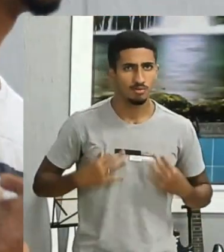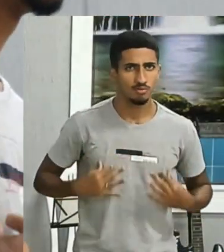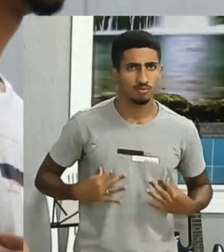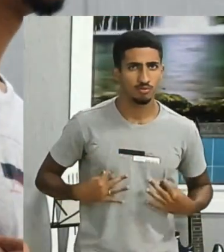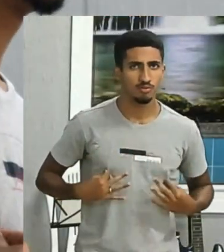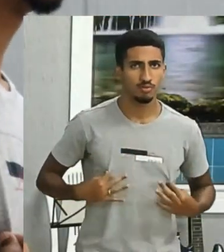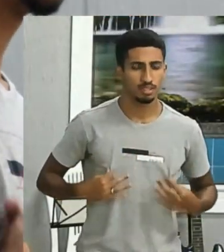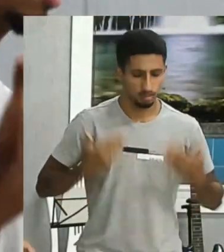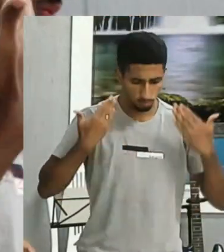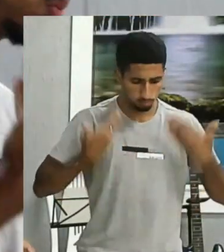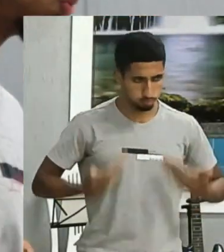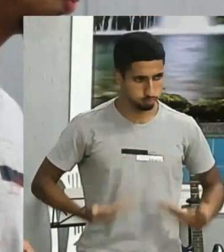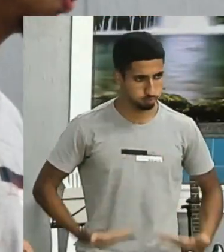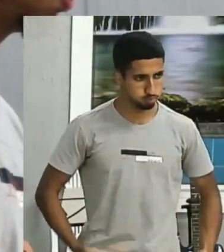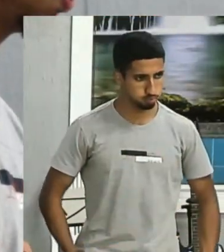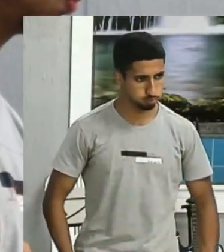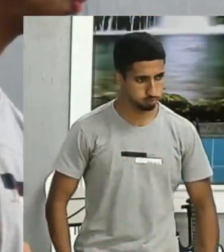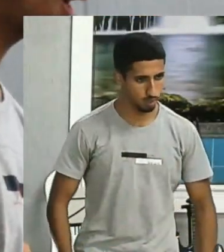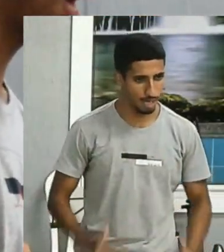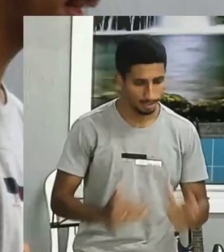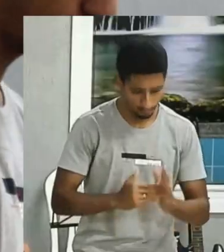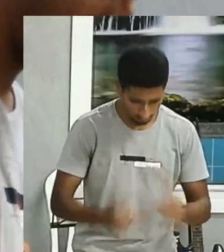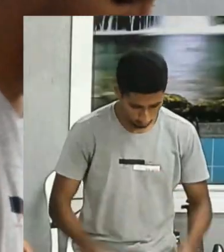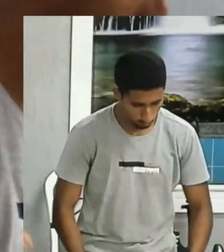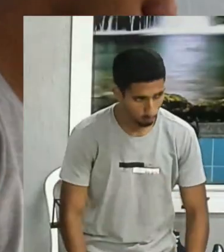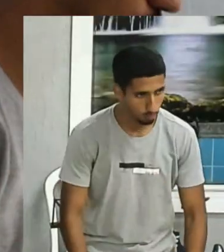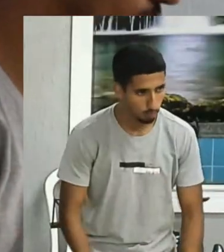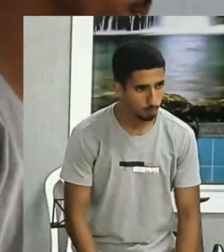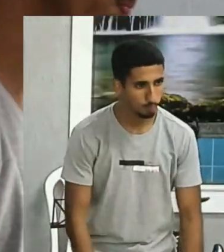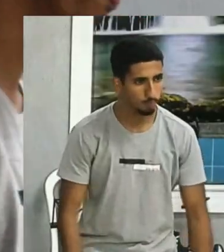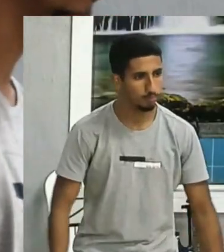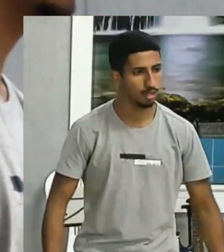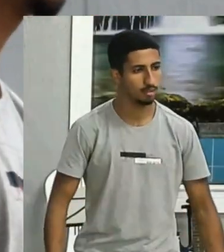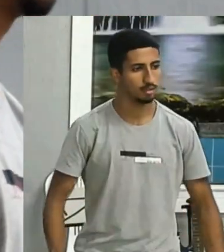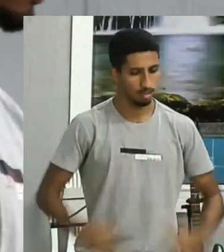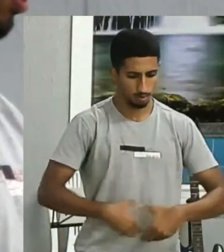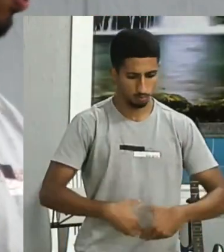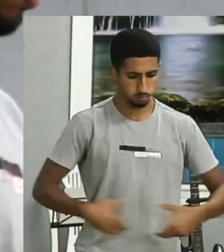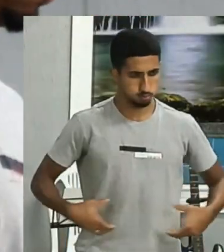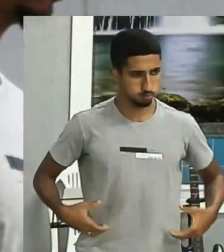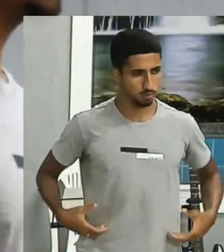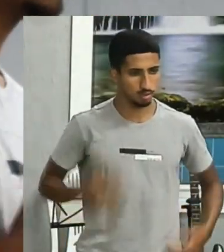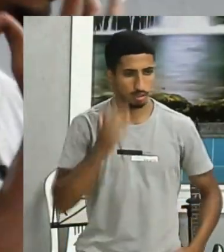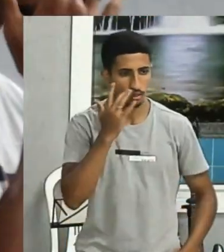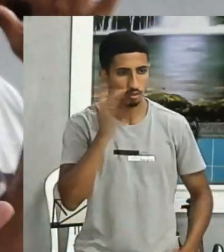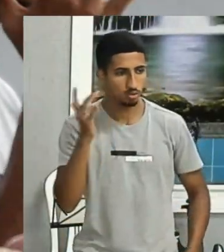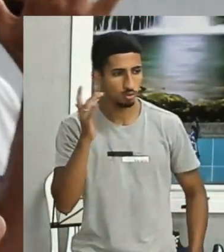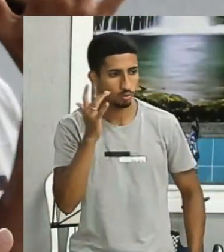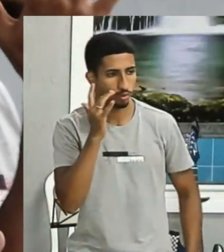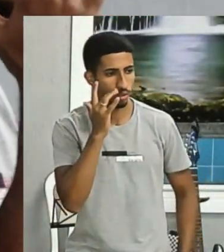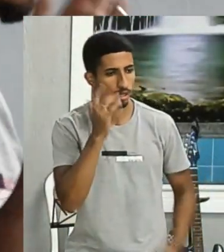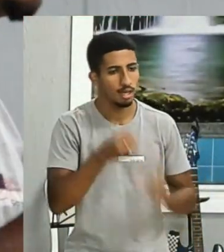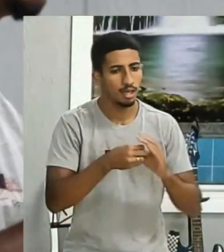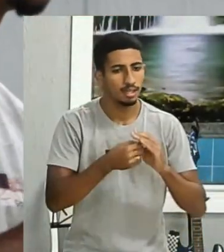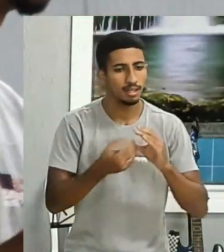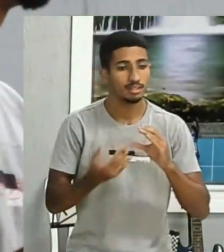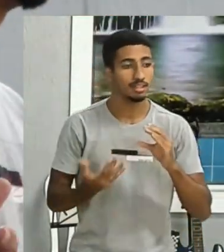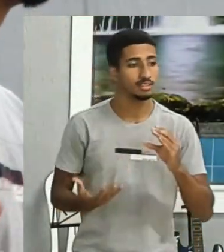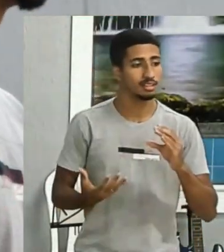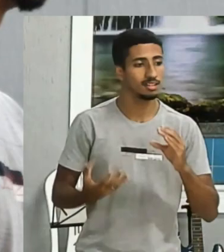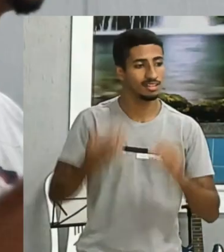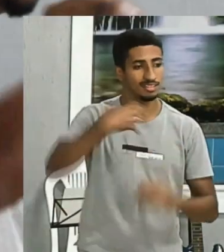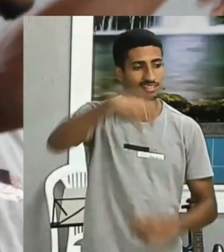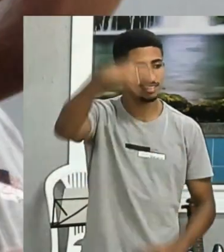aos pés, e um cinto de ouro ao redor do peito. Essas vestes eram características da realeza